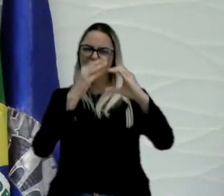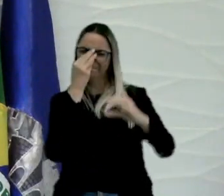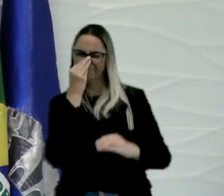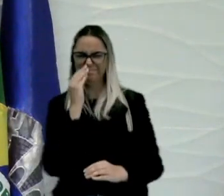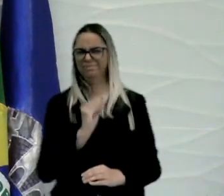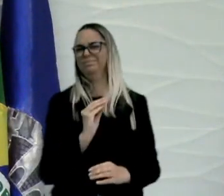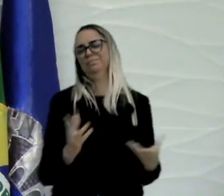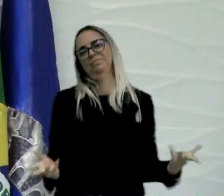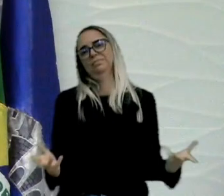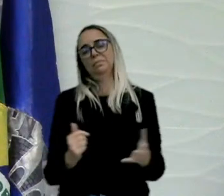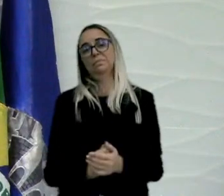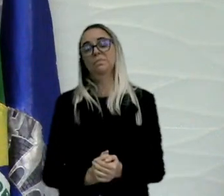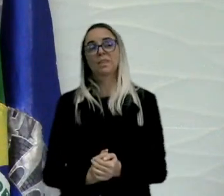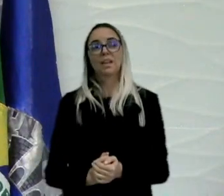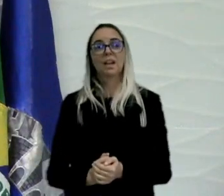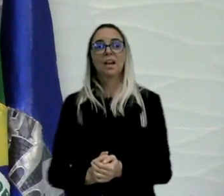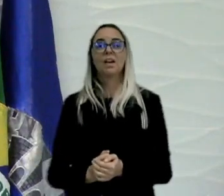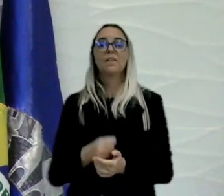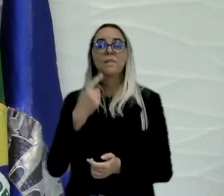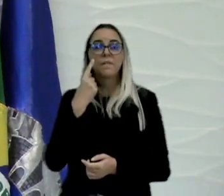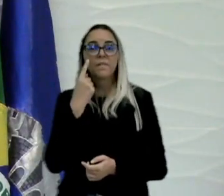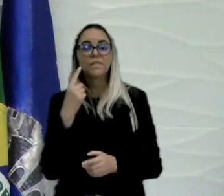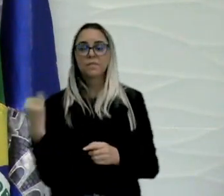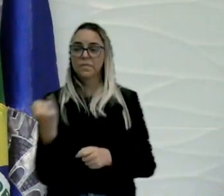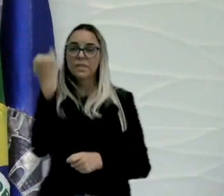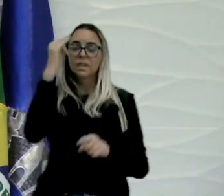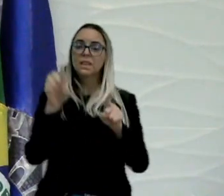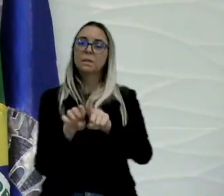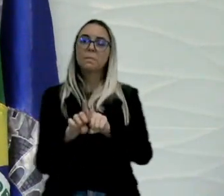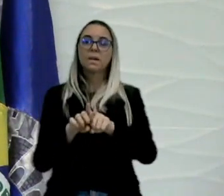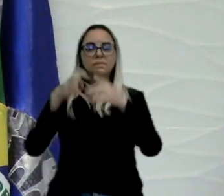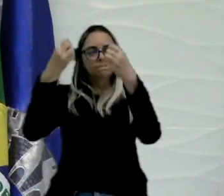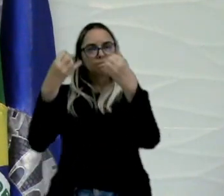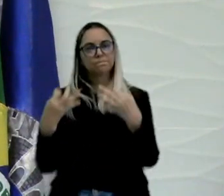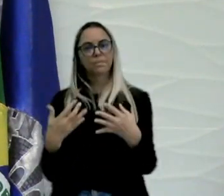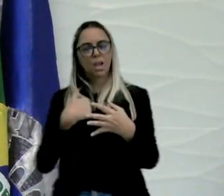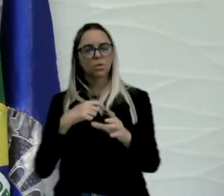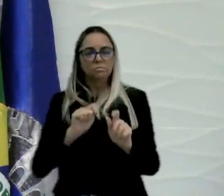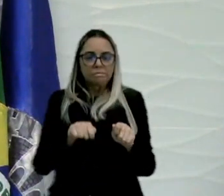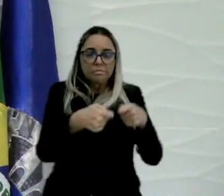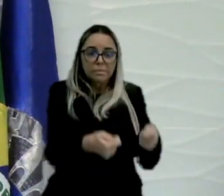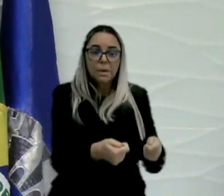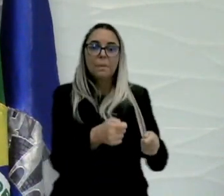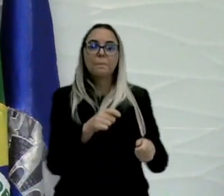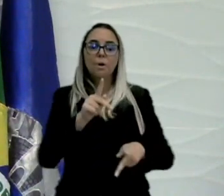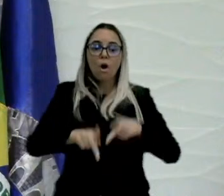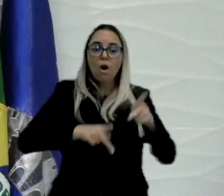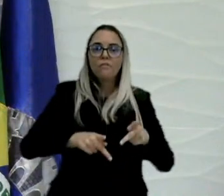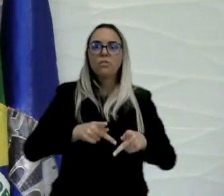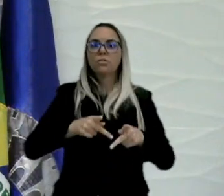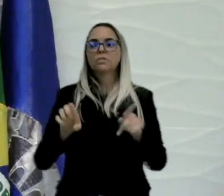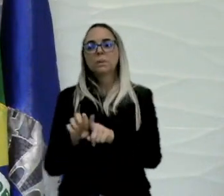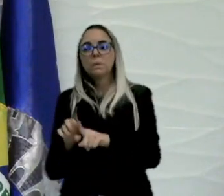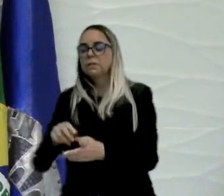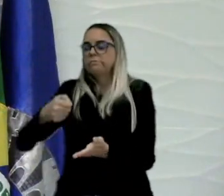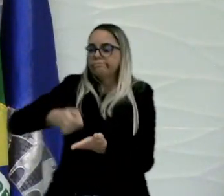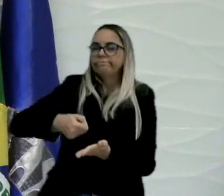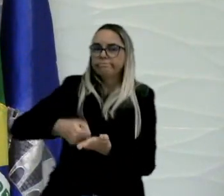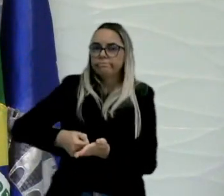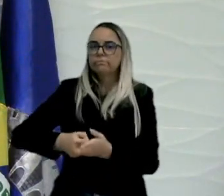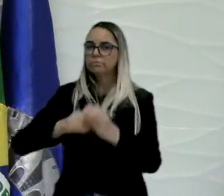também vale entar todas as vezes que venho aqui defender a nossa população e cobrar da Compesa a sua